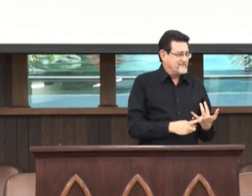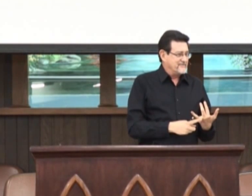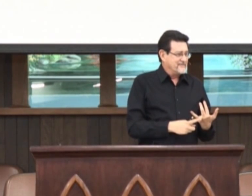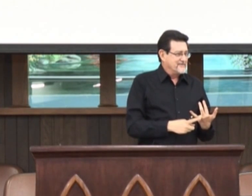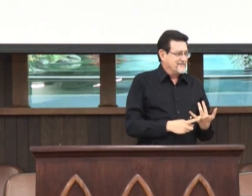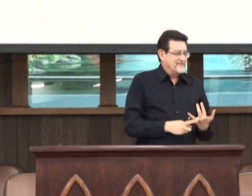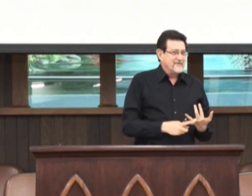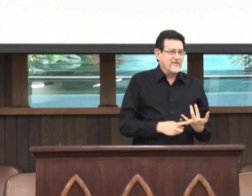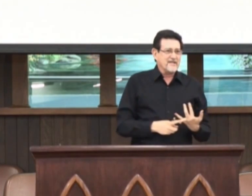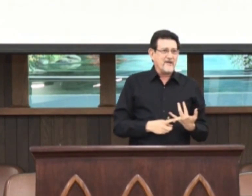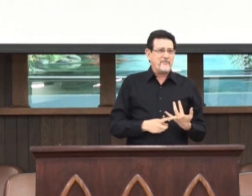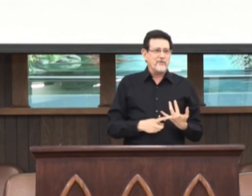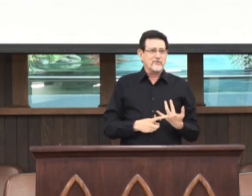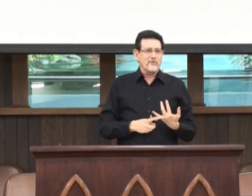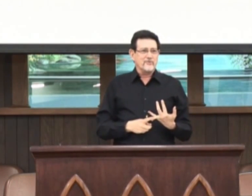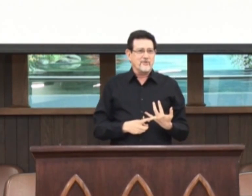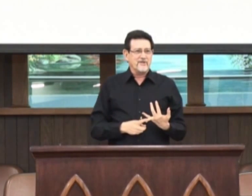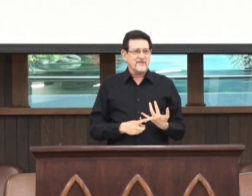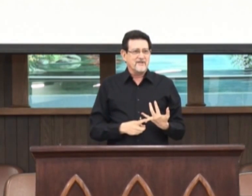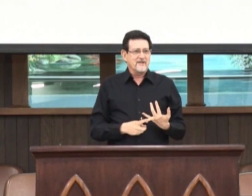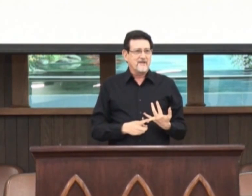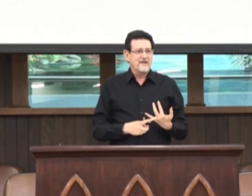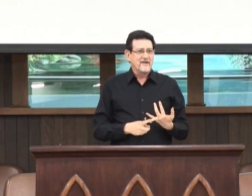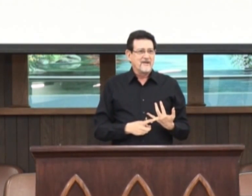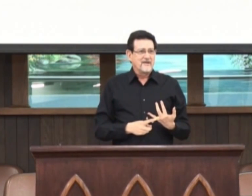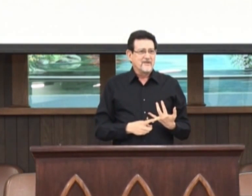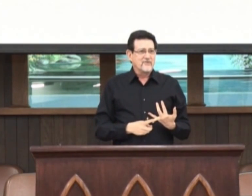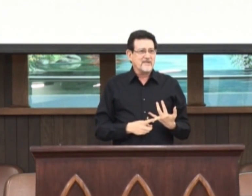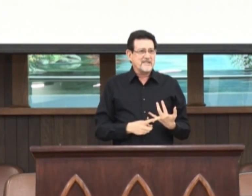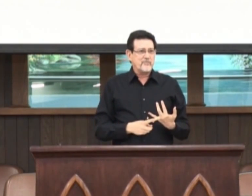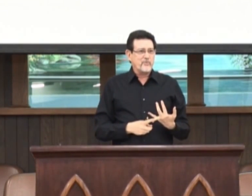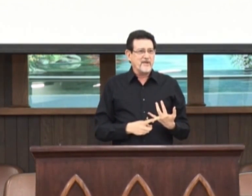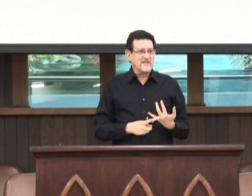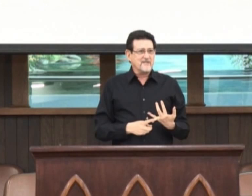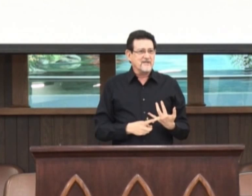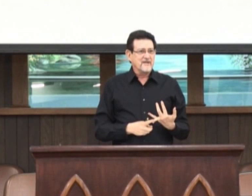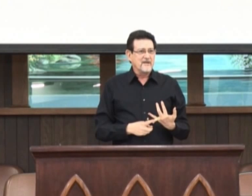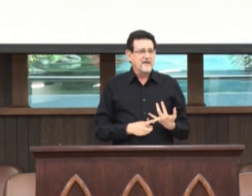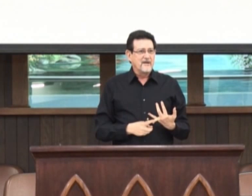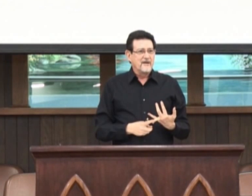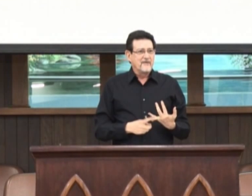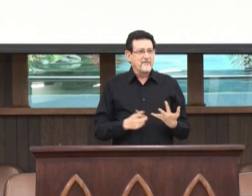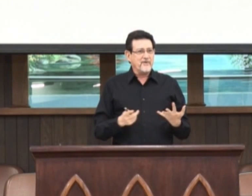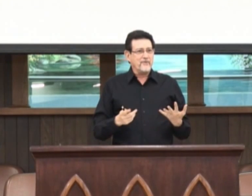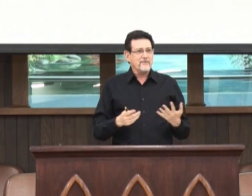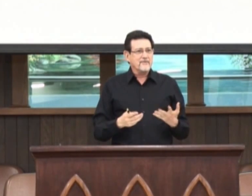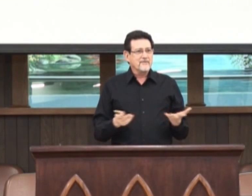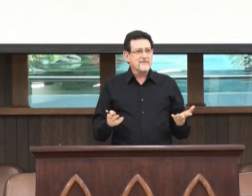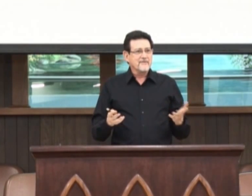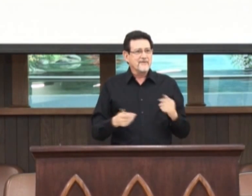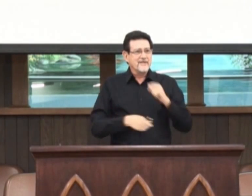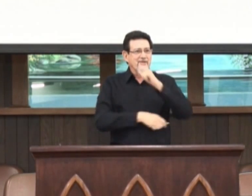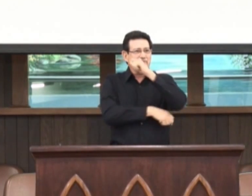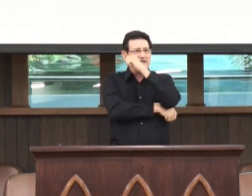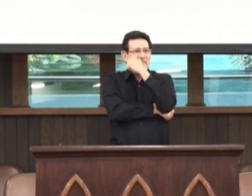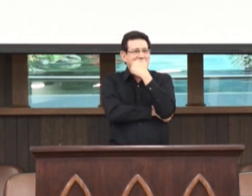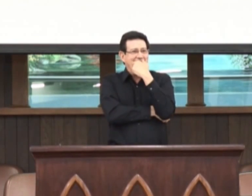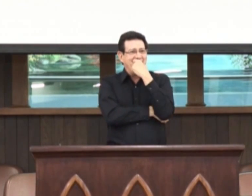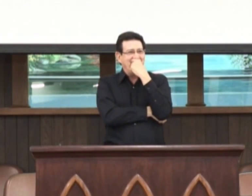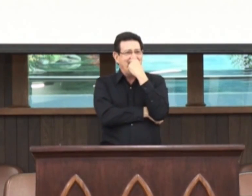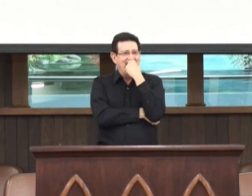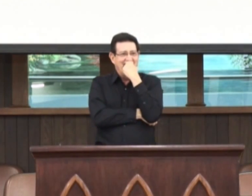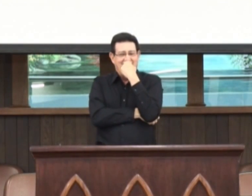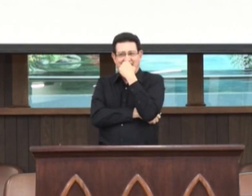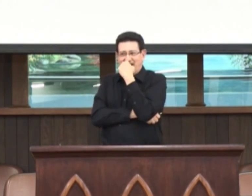0. Quanto é que foi o jogo de hoje? 2-0 para o Corinthians? Viu? E eu não